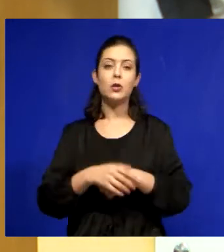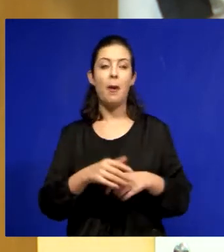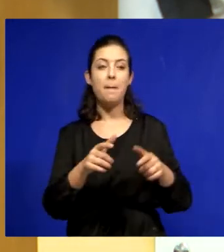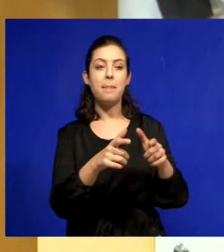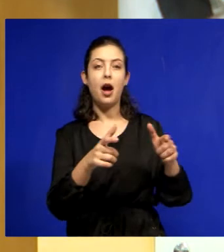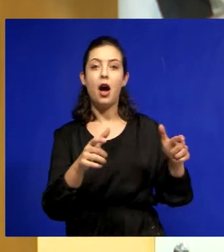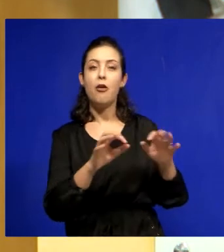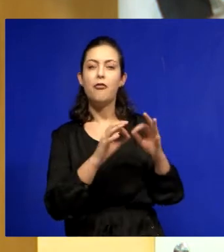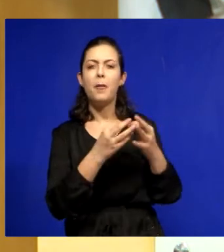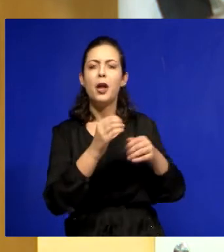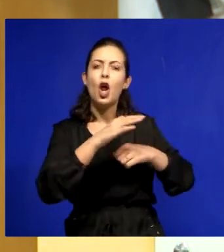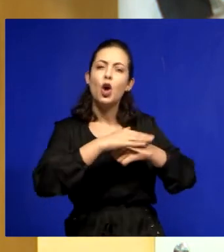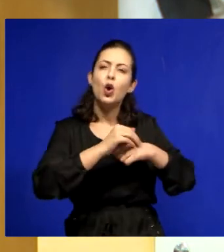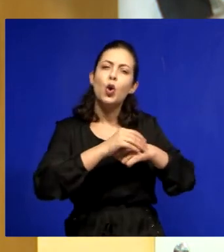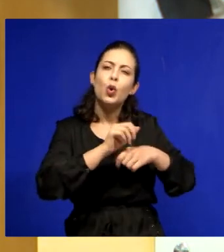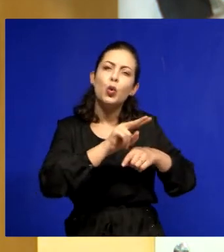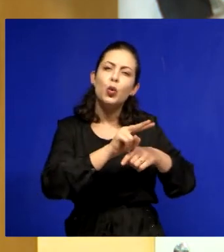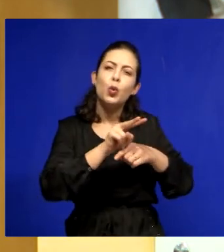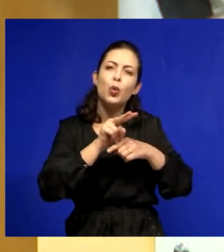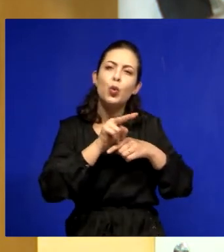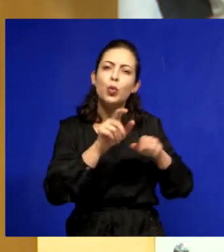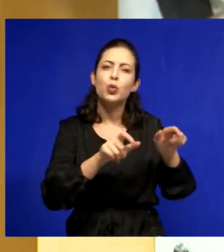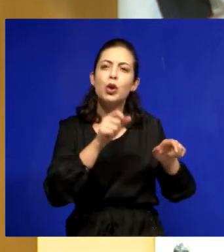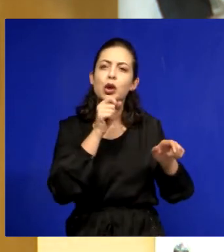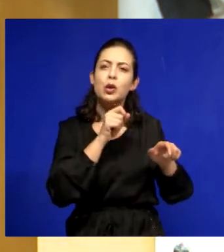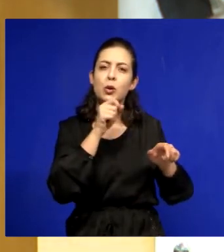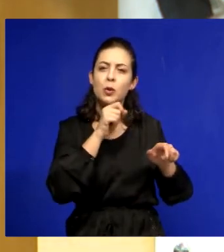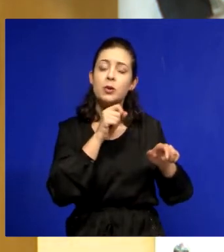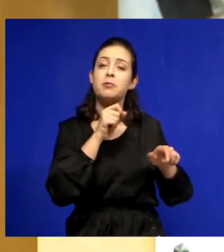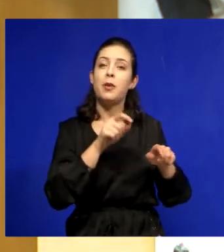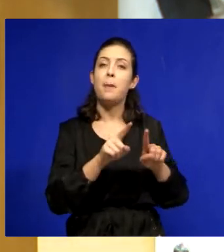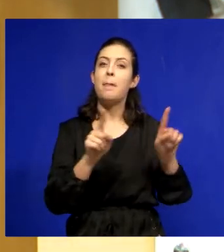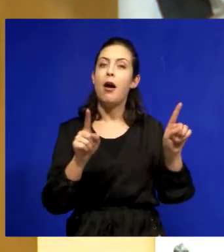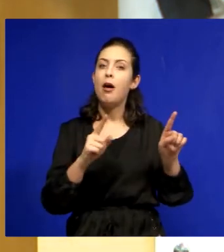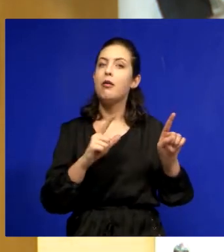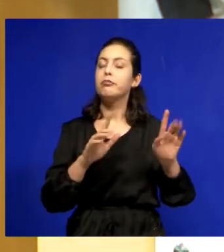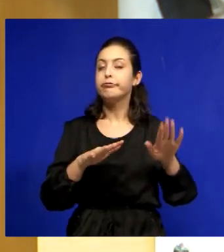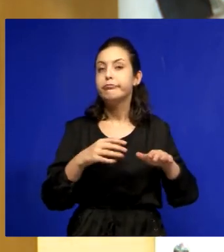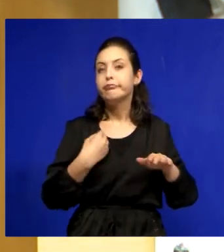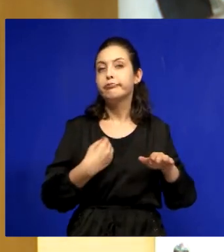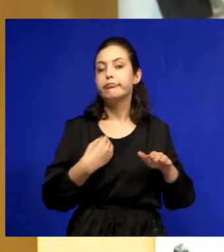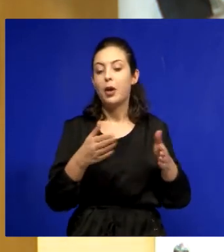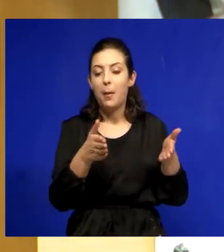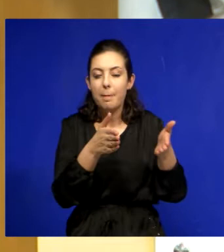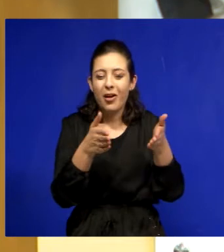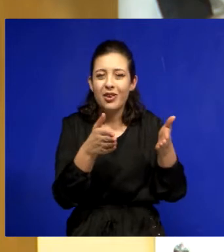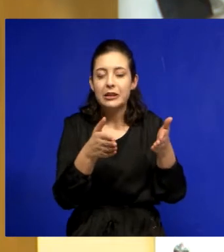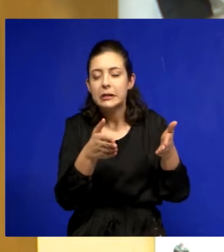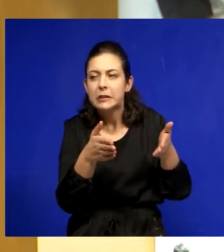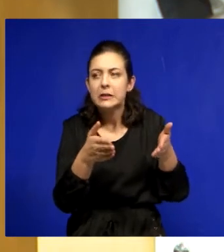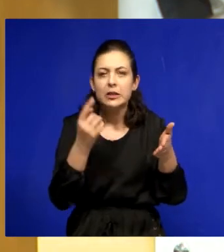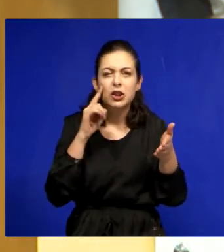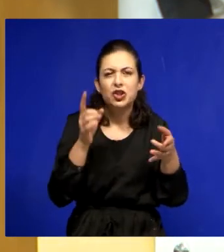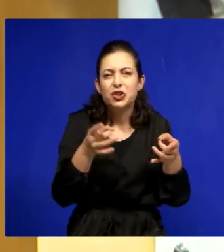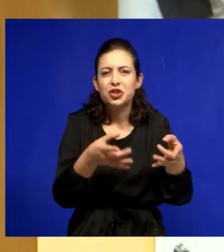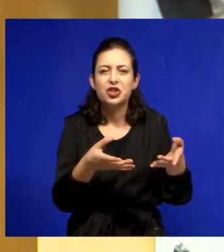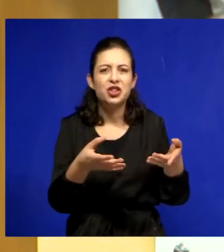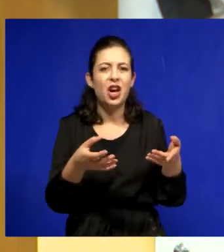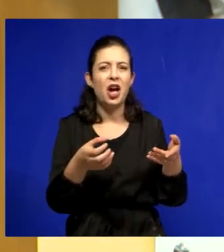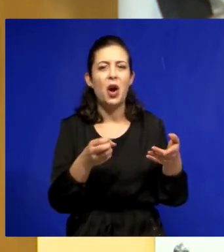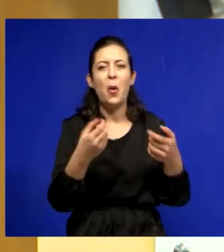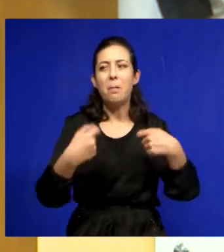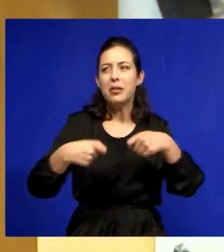famílias cuida com muito carinho das pessoas idosas mas tem um momento na vida que eles vão de uma forma de outra